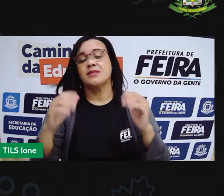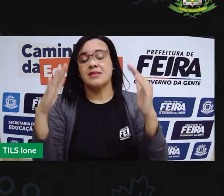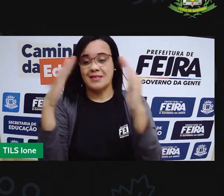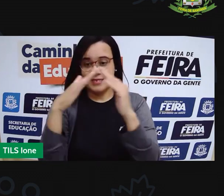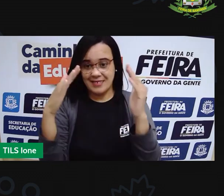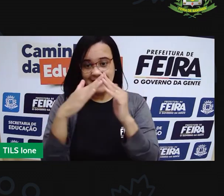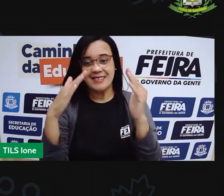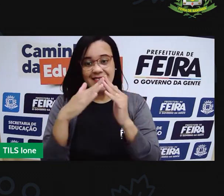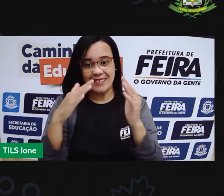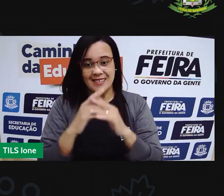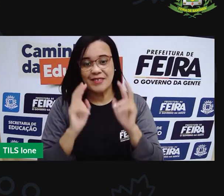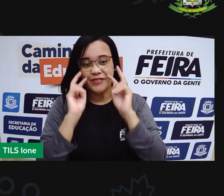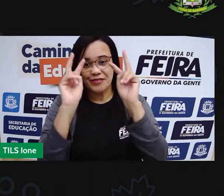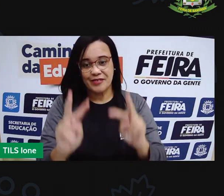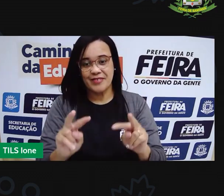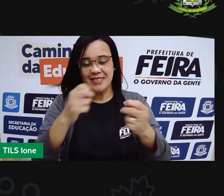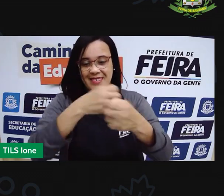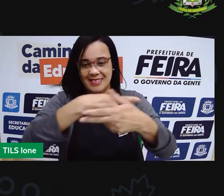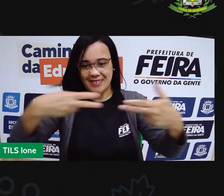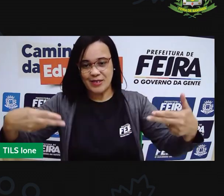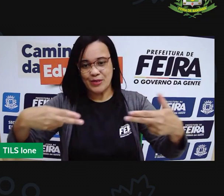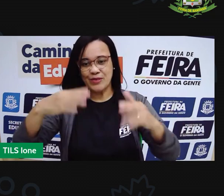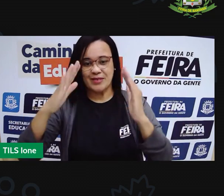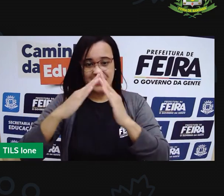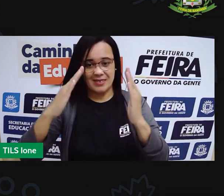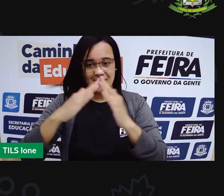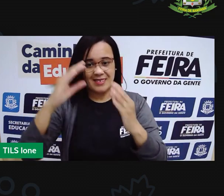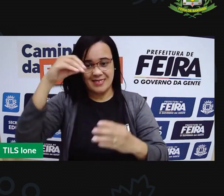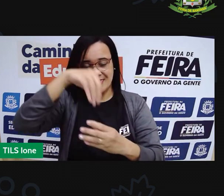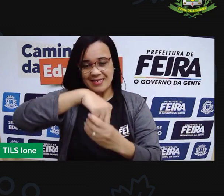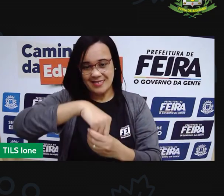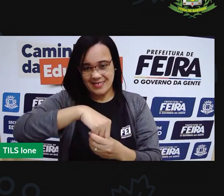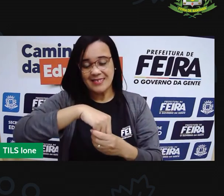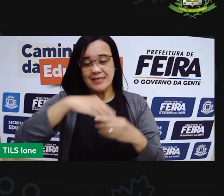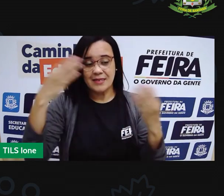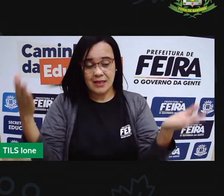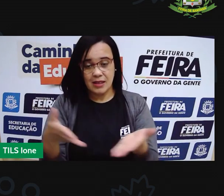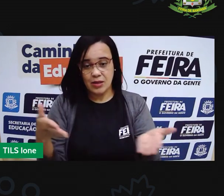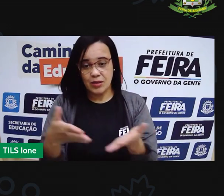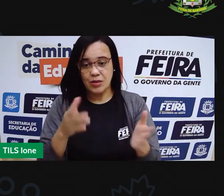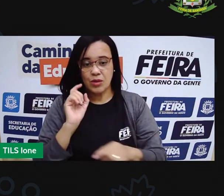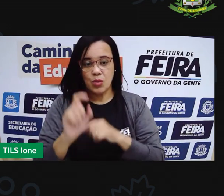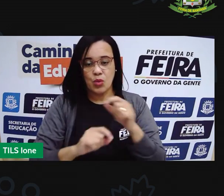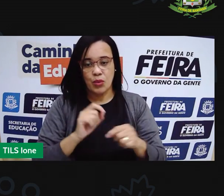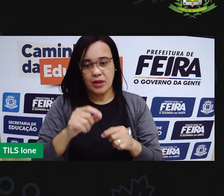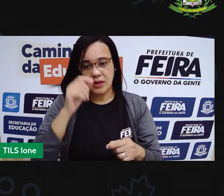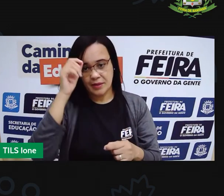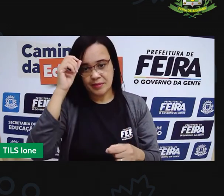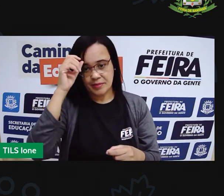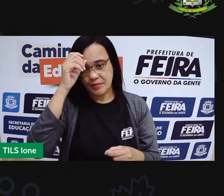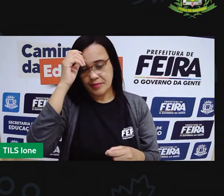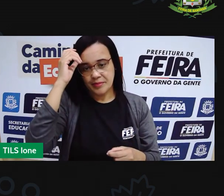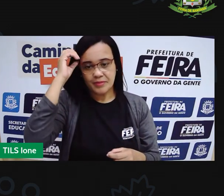observar nesses objetos. Tá? Agora, criançada, a gente vai